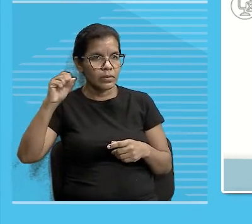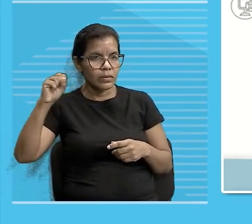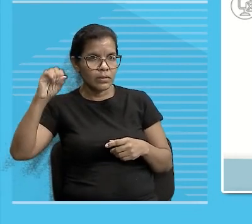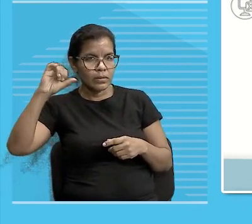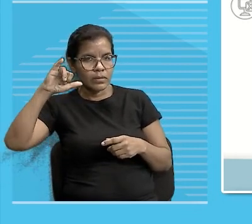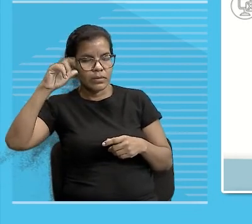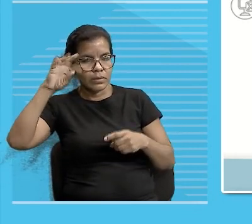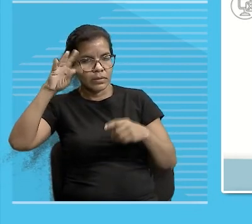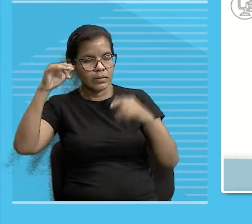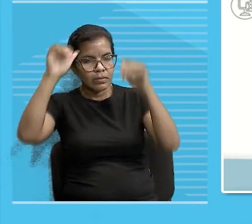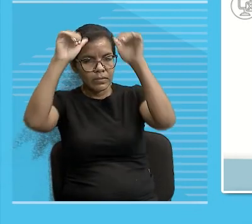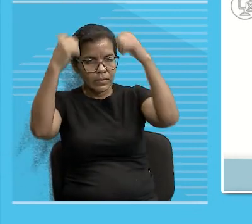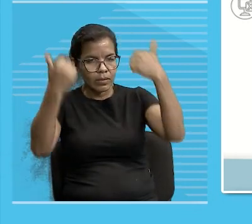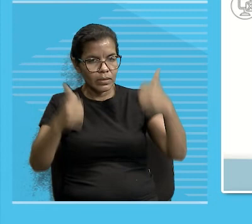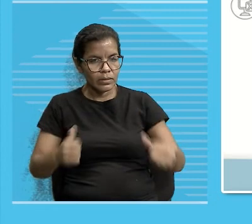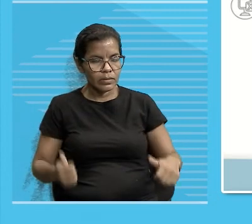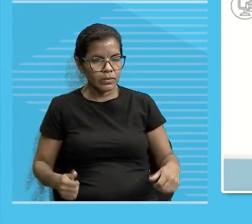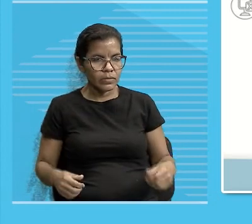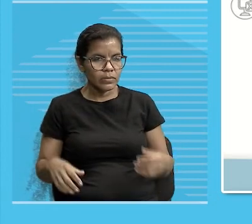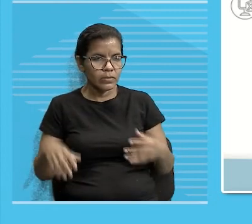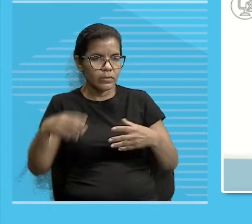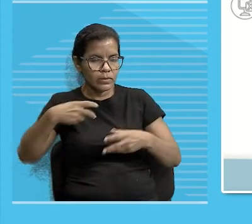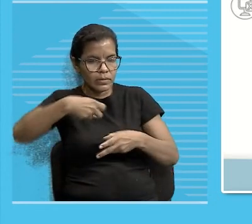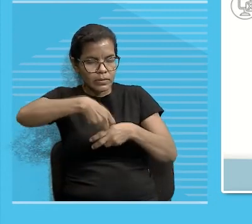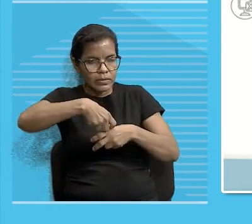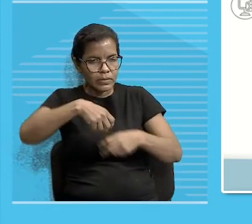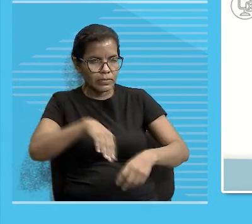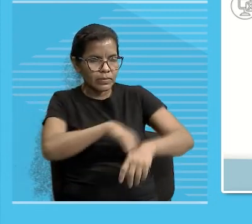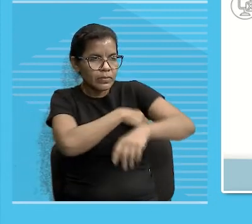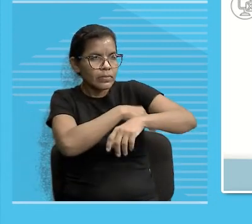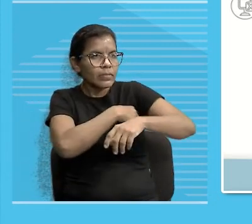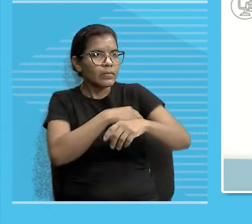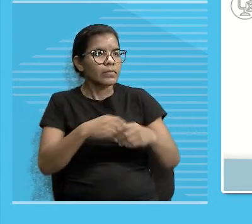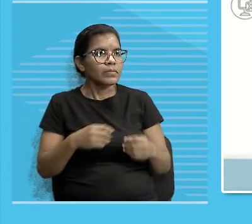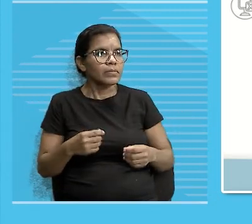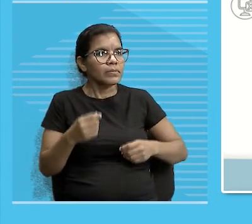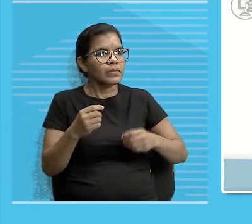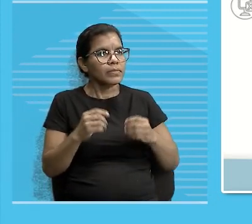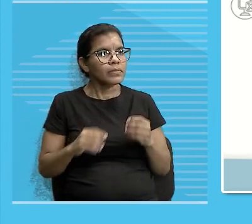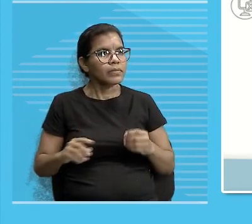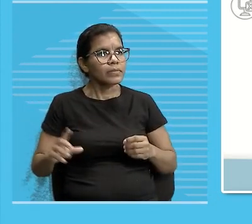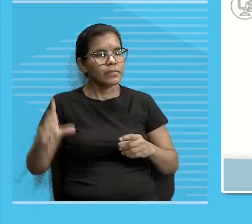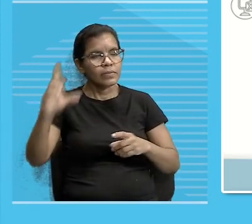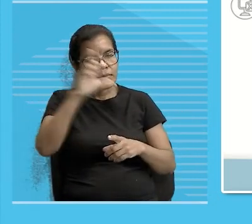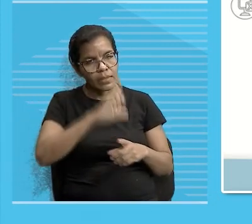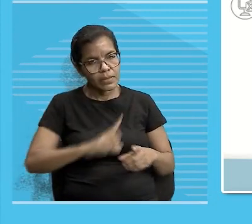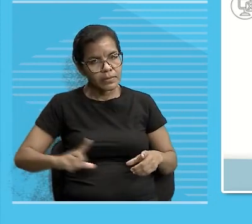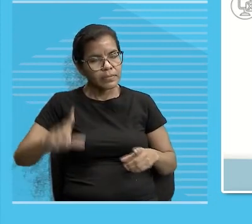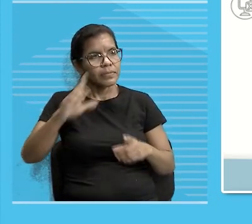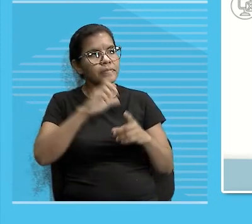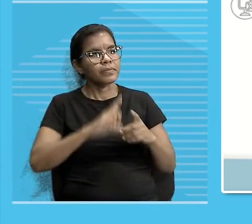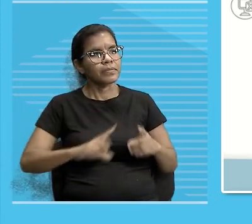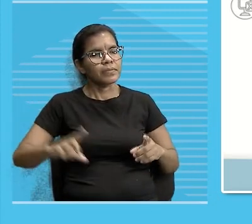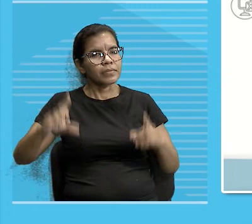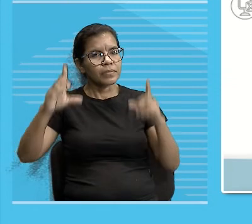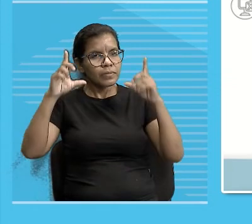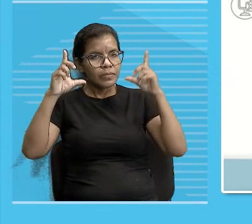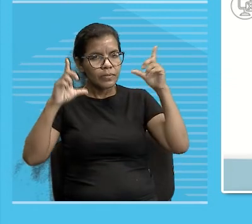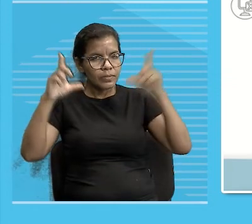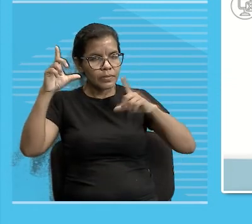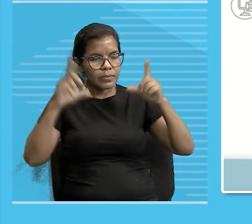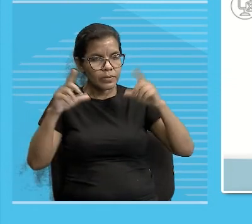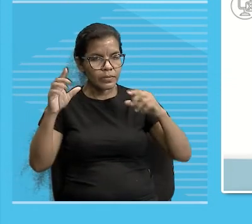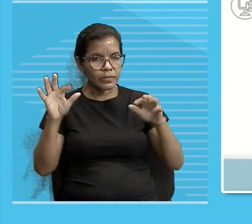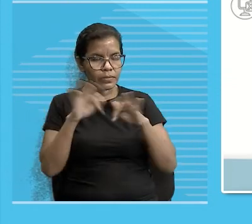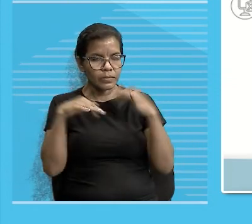aleijadinho. Interessante que ele colocava rostos familiares nos personagens santos.